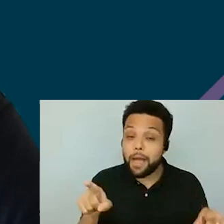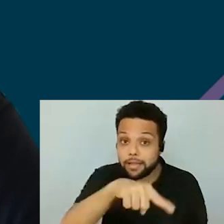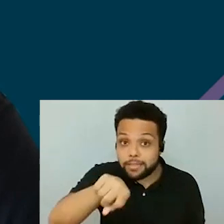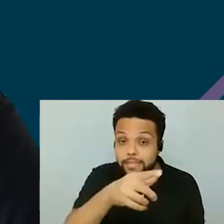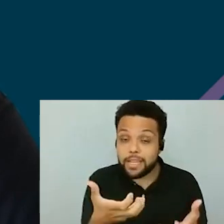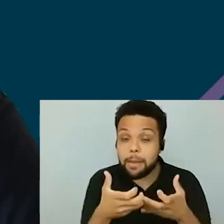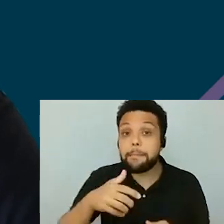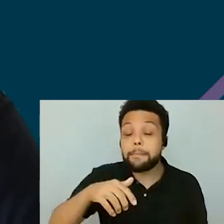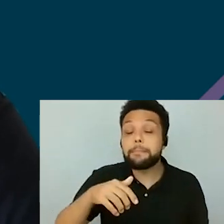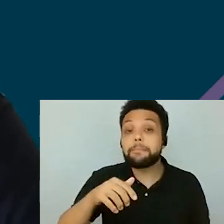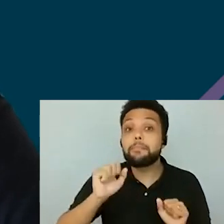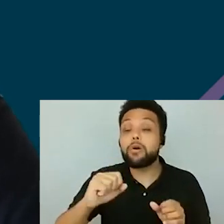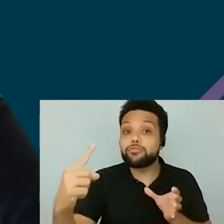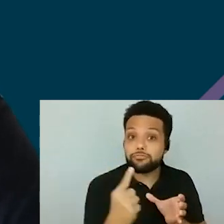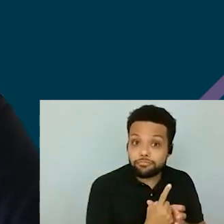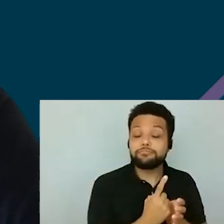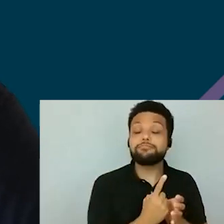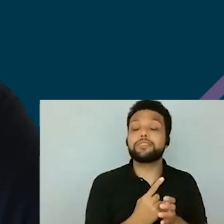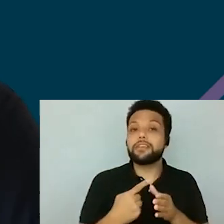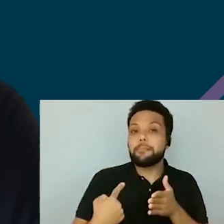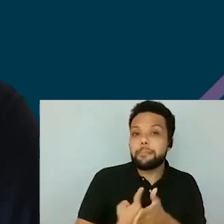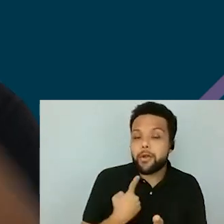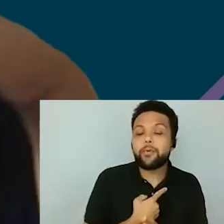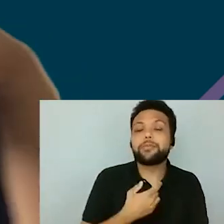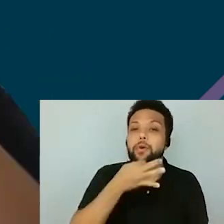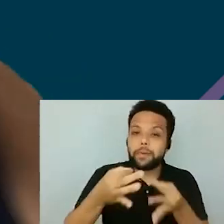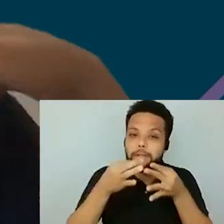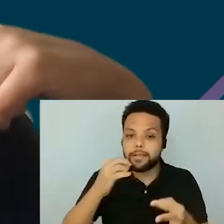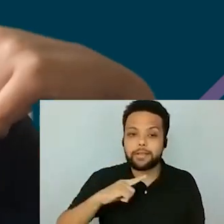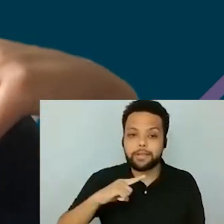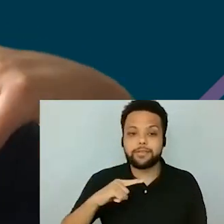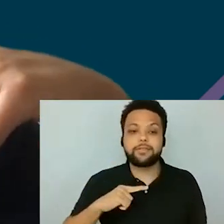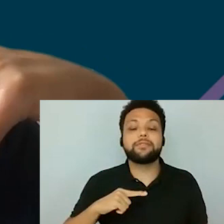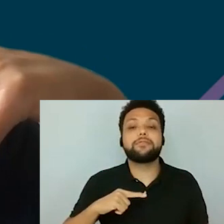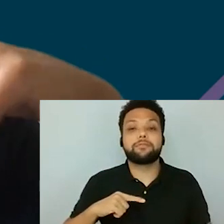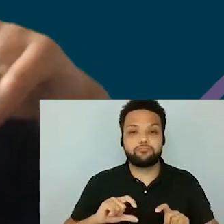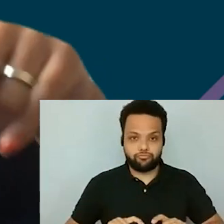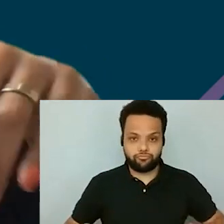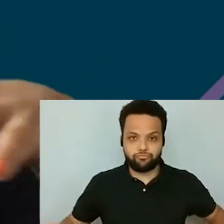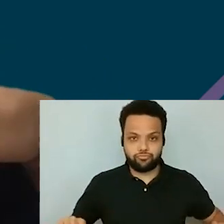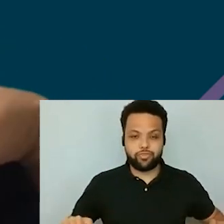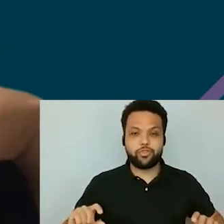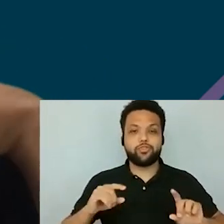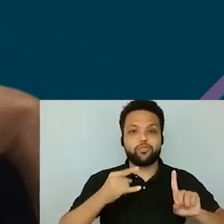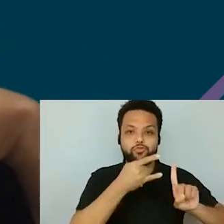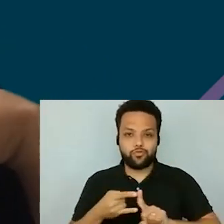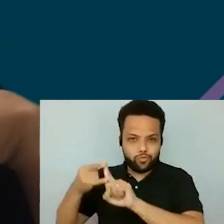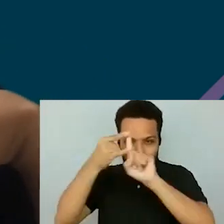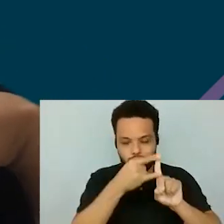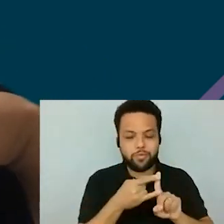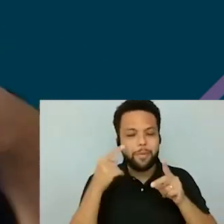se juntar a nós, trazendo perguntas e comentários, nós temos aqui na parte de baixo do Zoom, se você olhar ali perto do